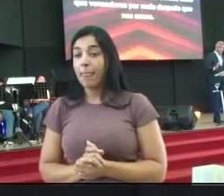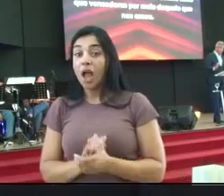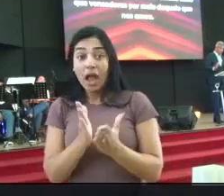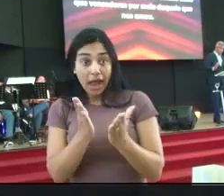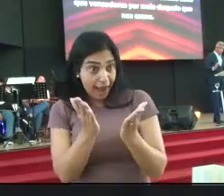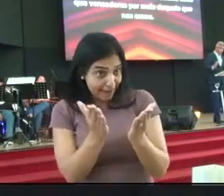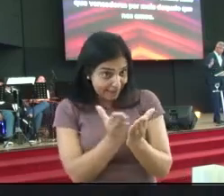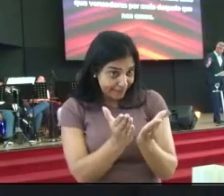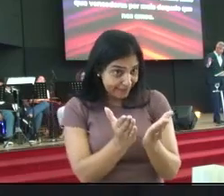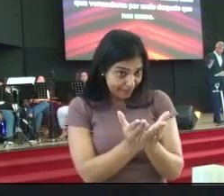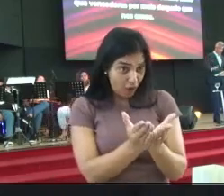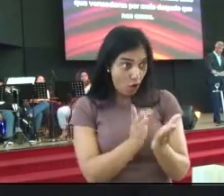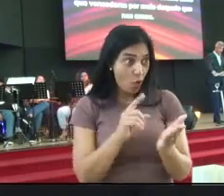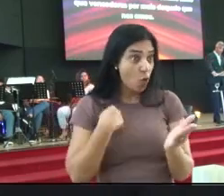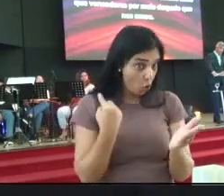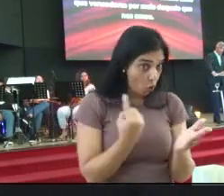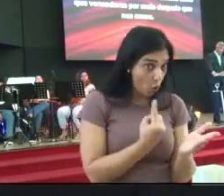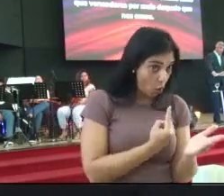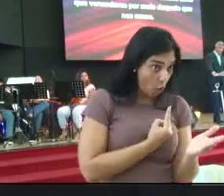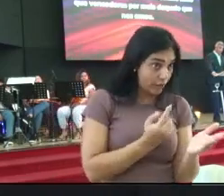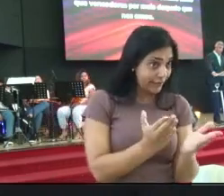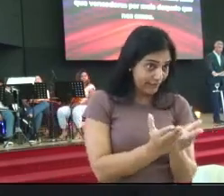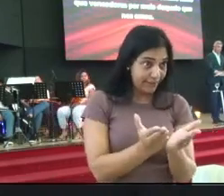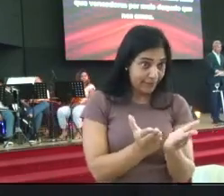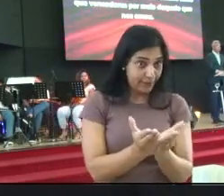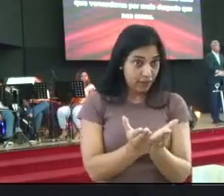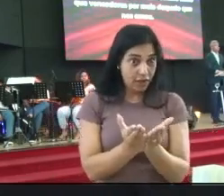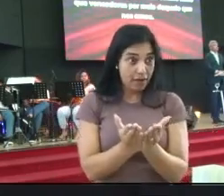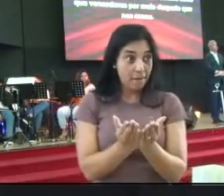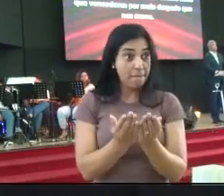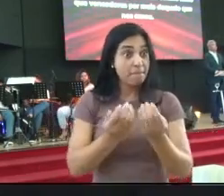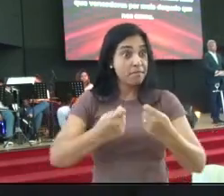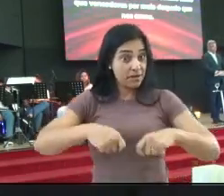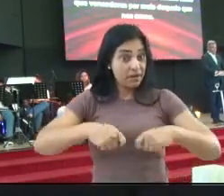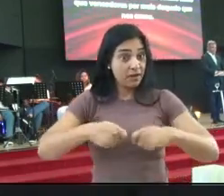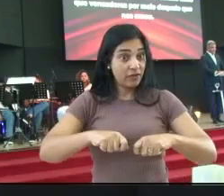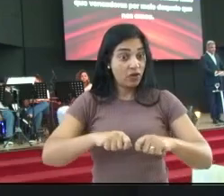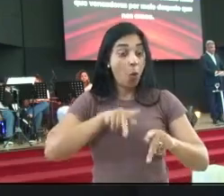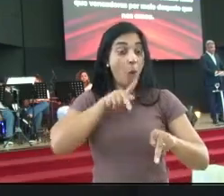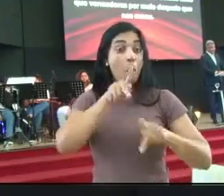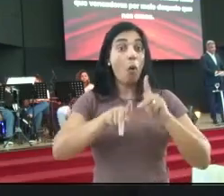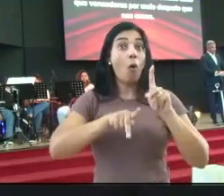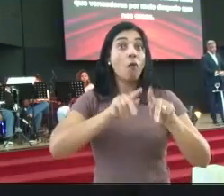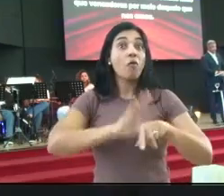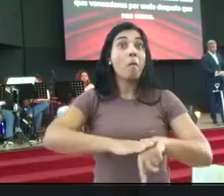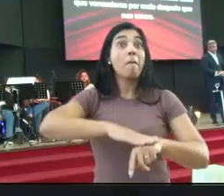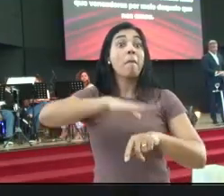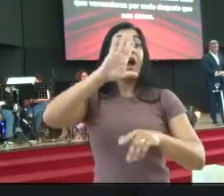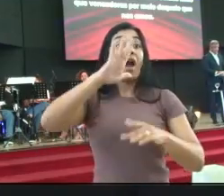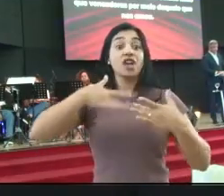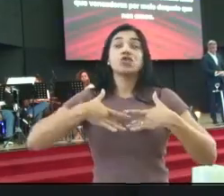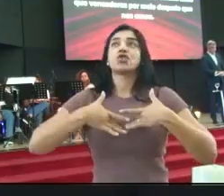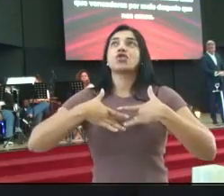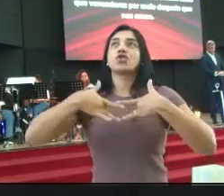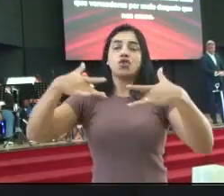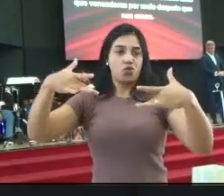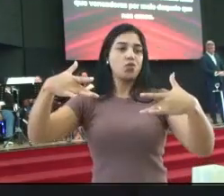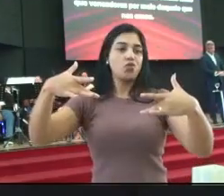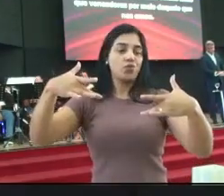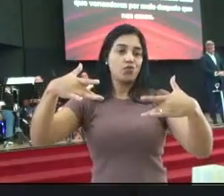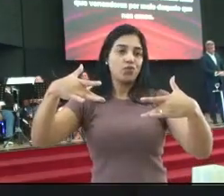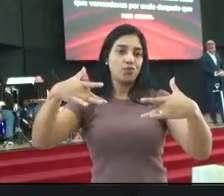Os cristãos, nós, deveríamos ser o povo mais generoso da